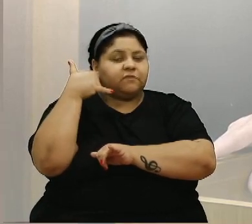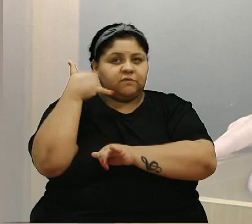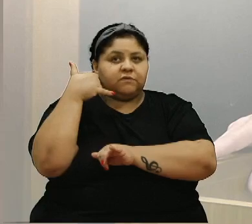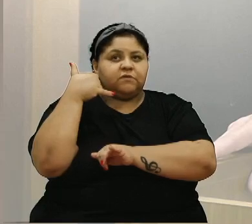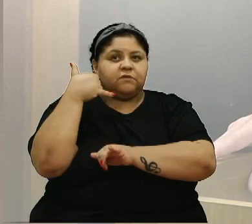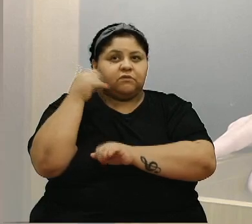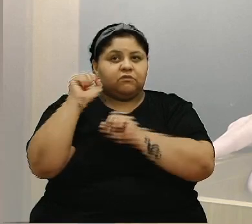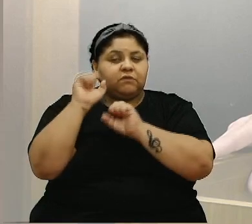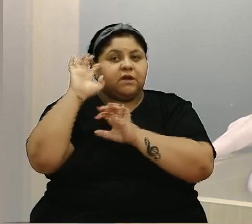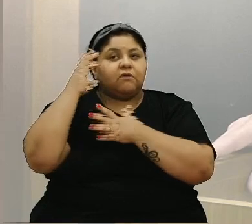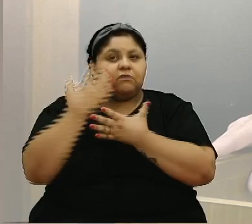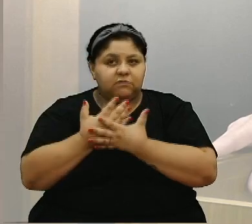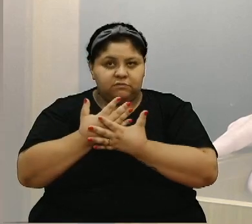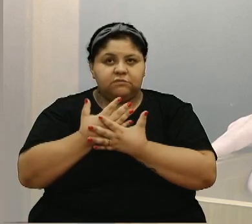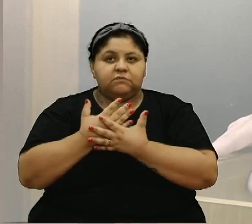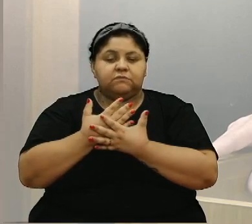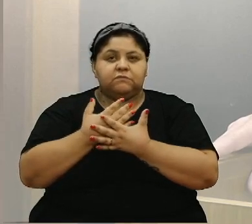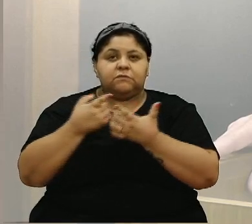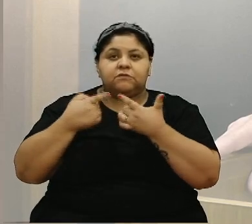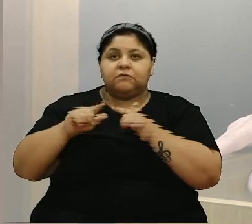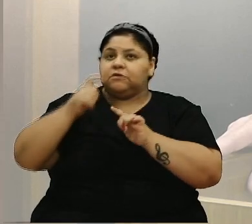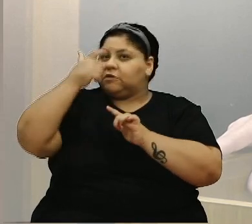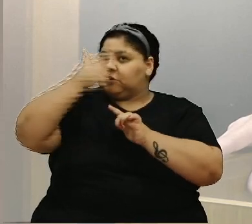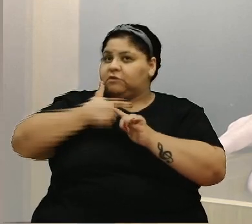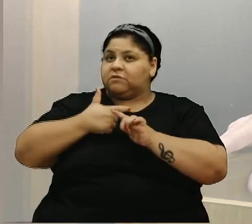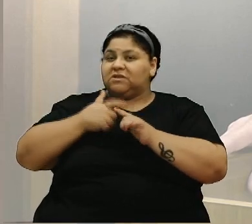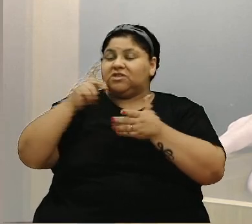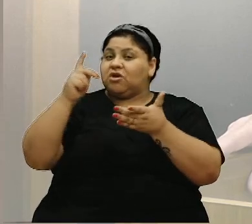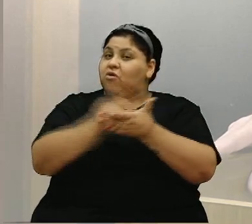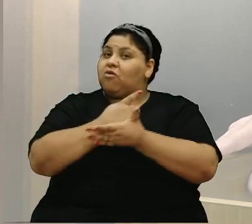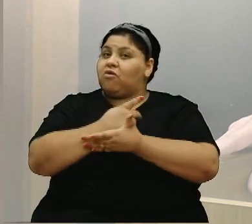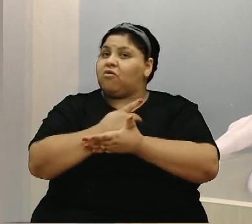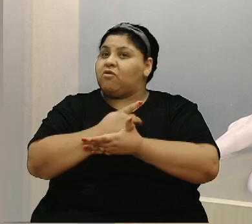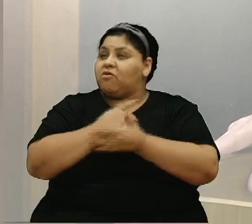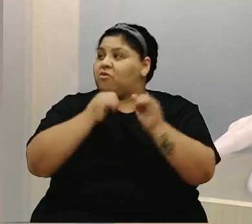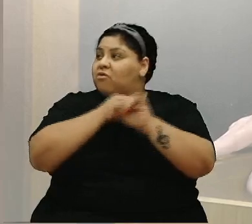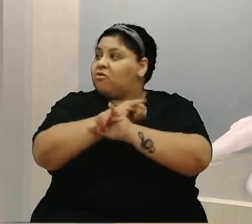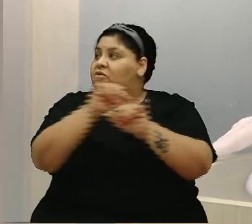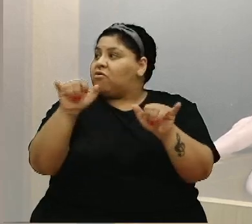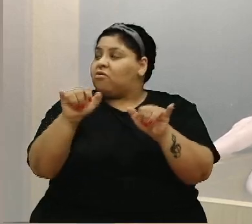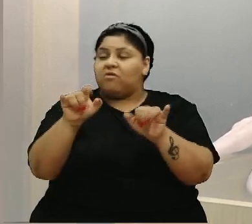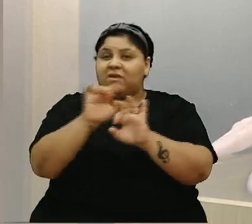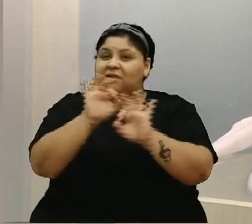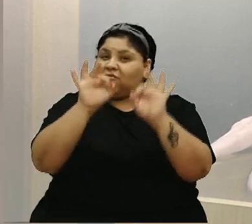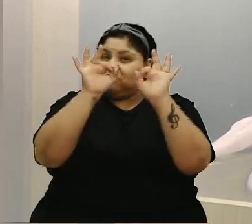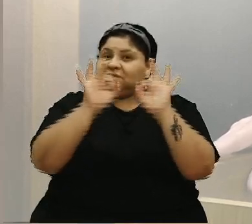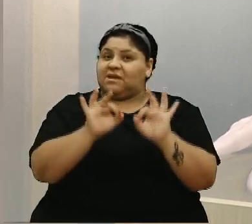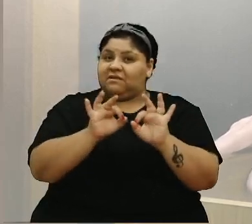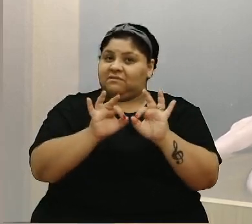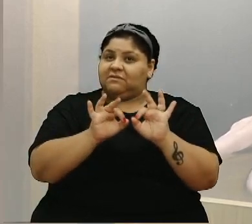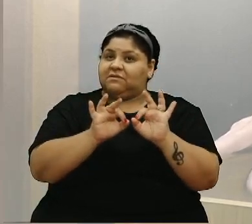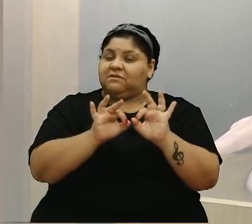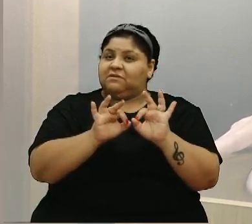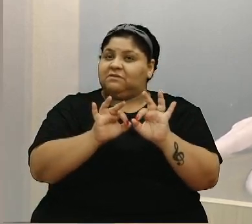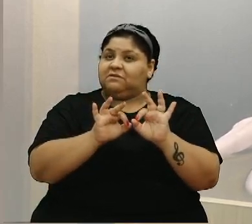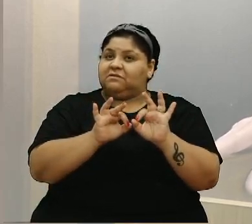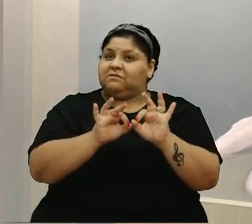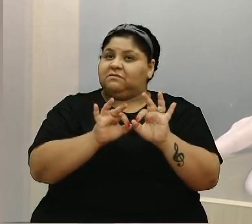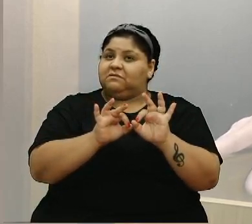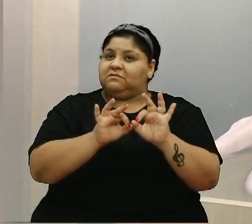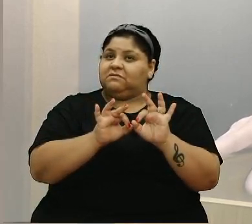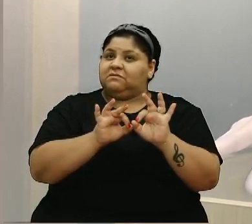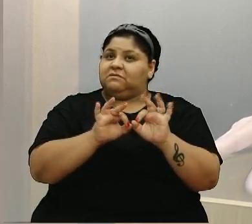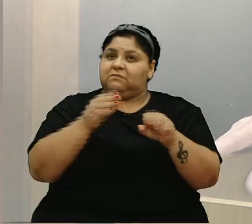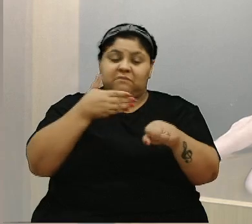que aconteceu, mas eu achei muito errada, foi uma campanha que não foi limpa em nada pela parte